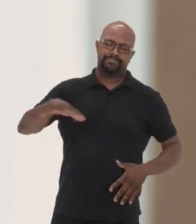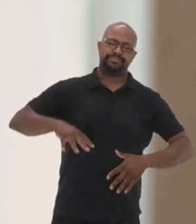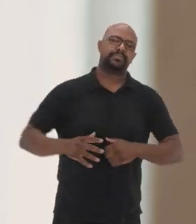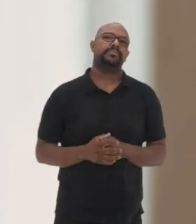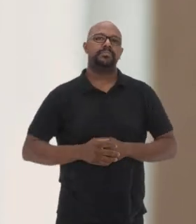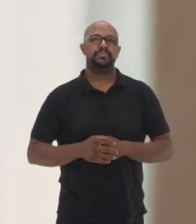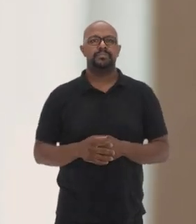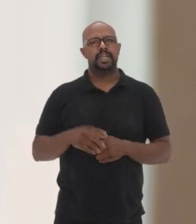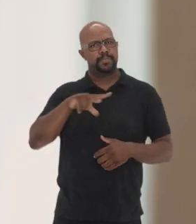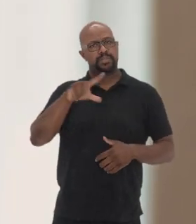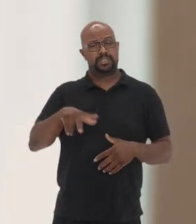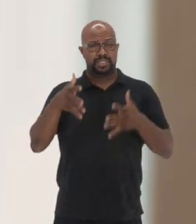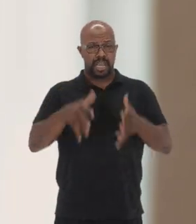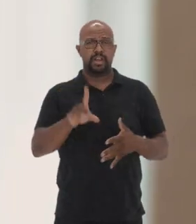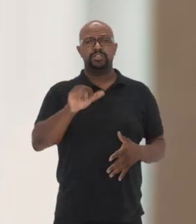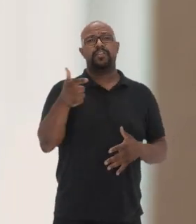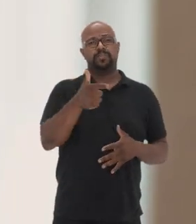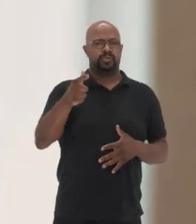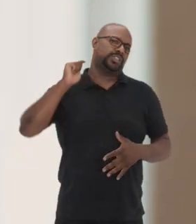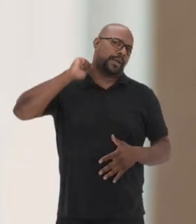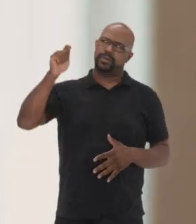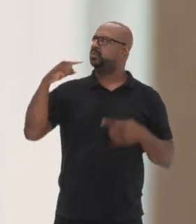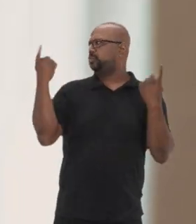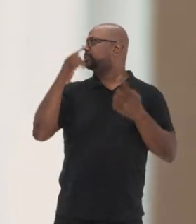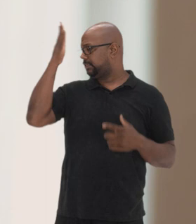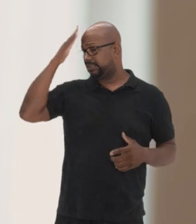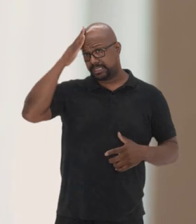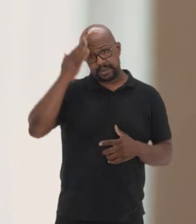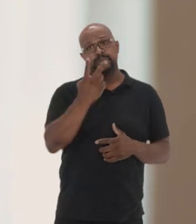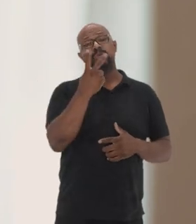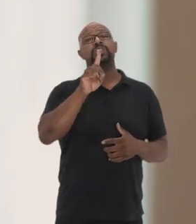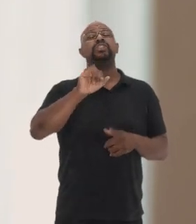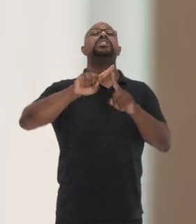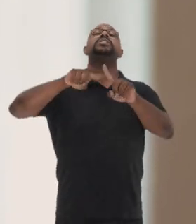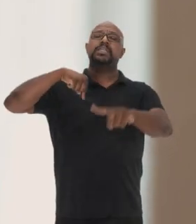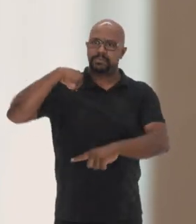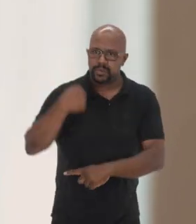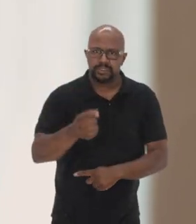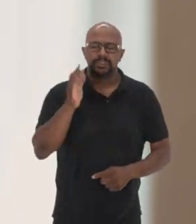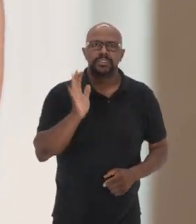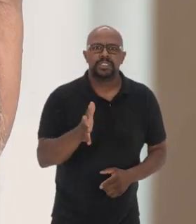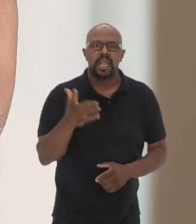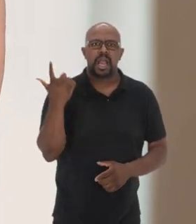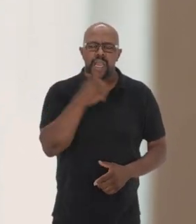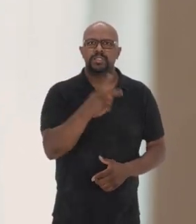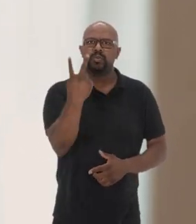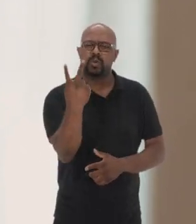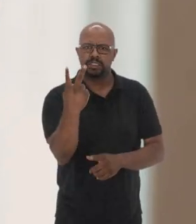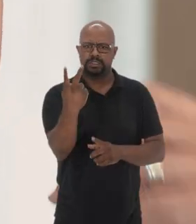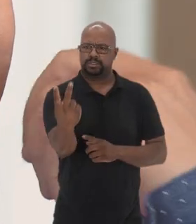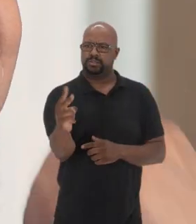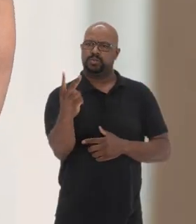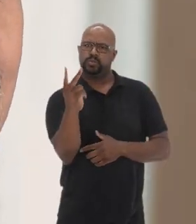os portugueses chegaram no dia 22 de abril como todo mundo sabe dois dias depois já receberam dois indígenas